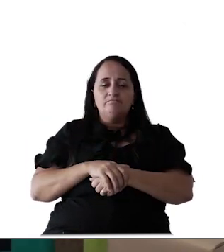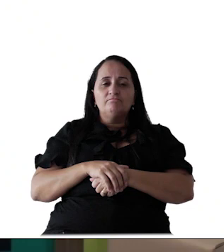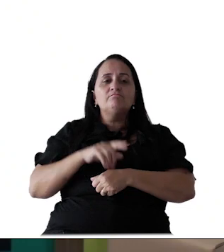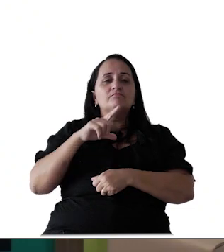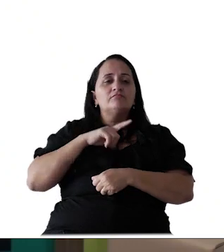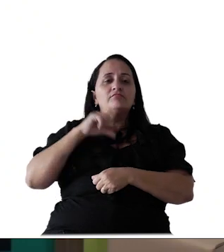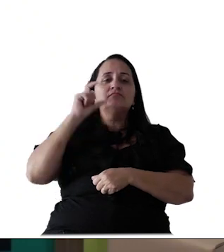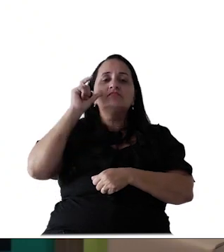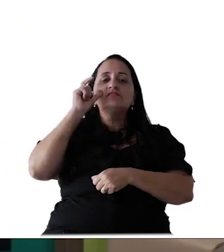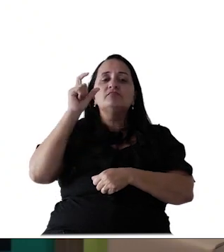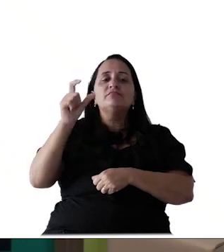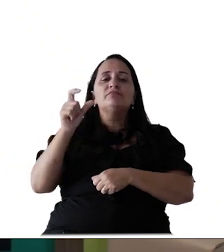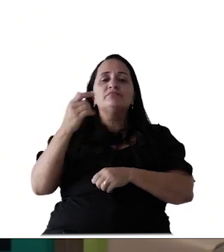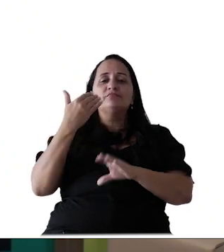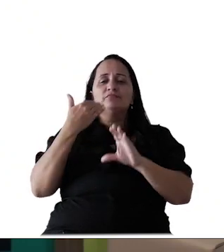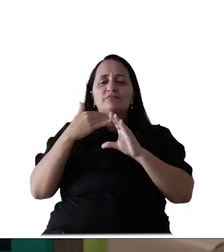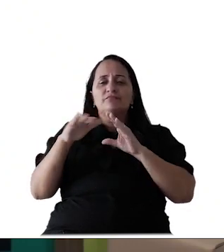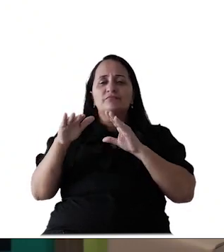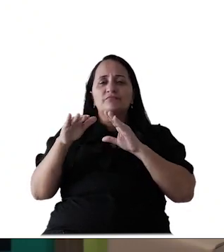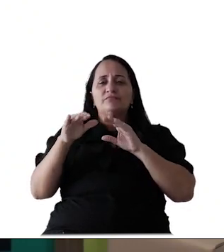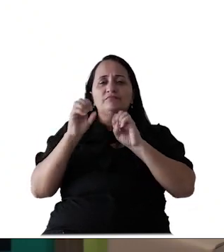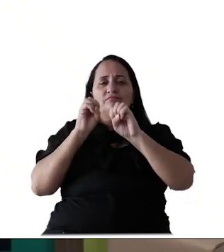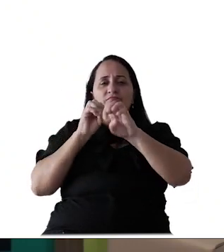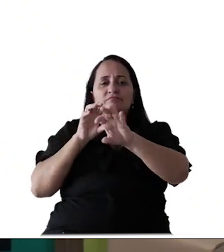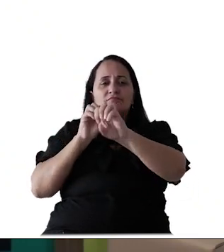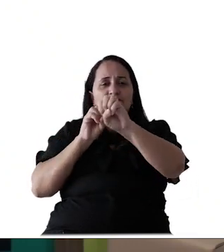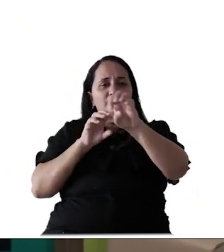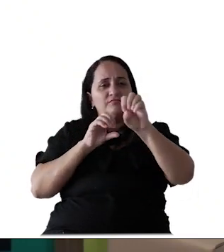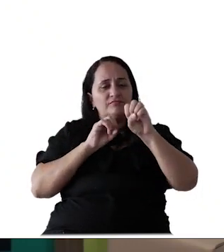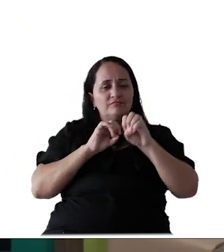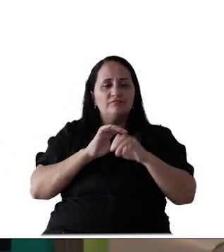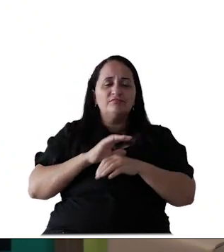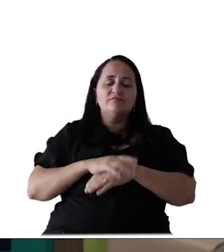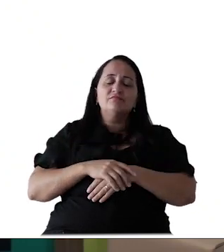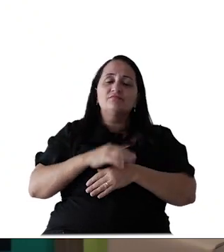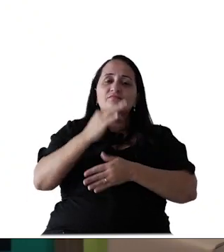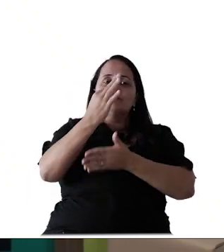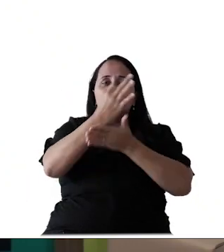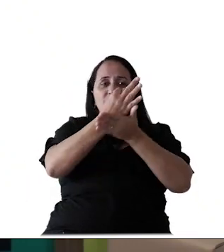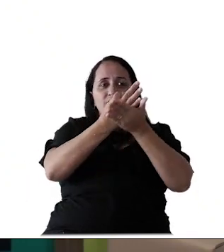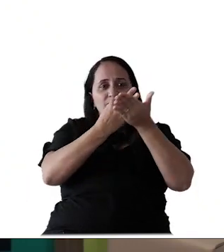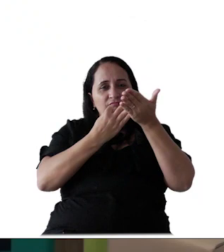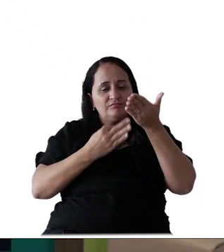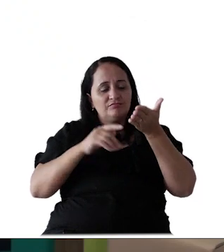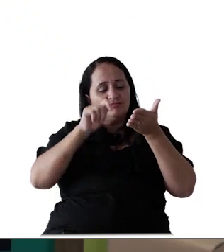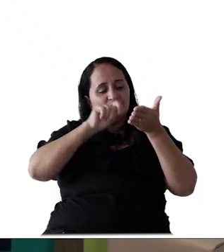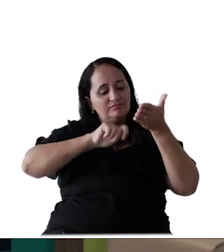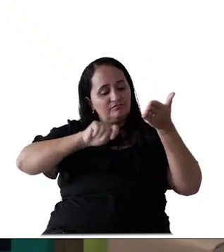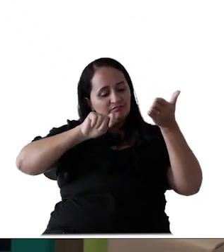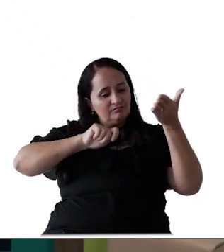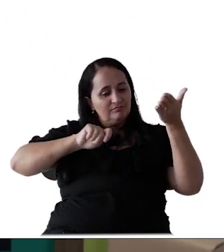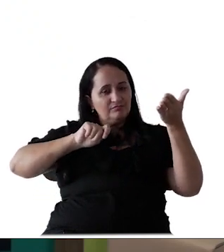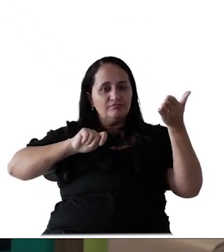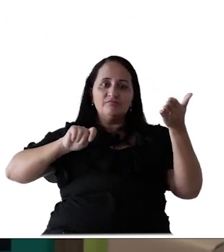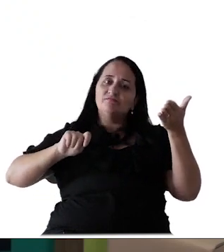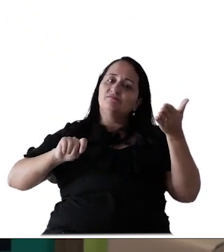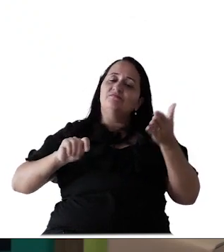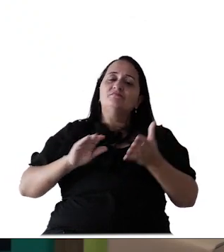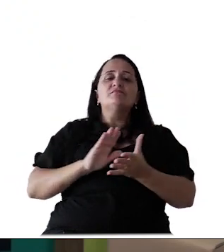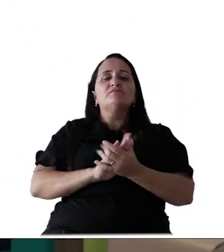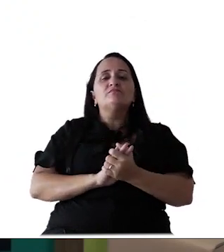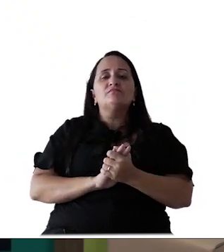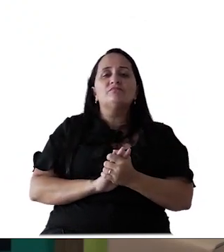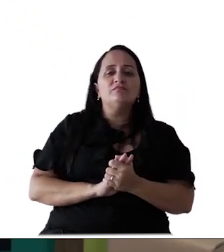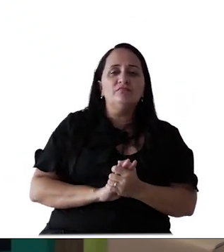está enviando uma mensagem. Ou, no caso de um texto, quando ele está escrevendo essa mensagem.